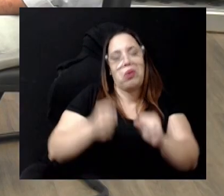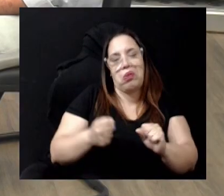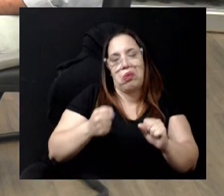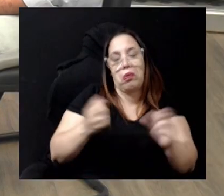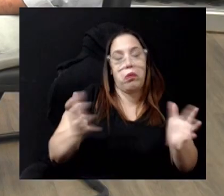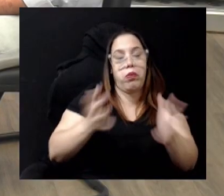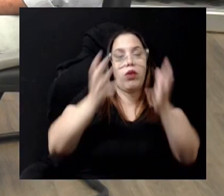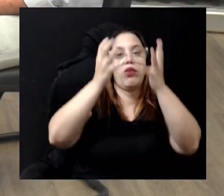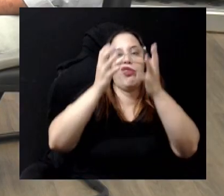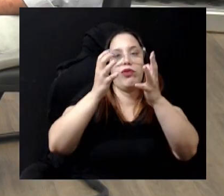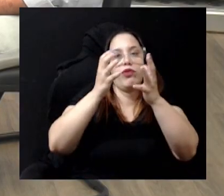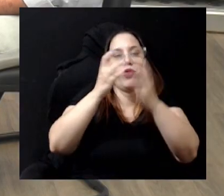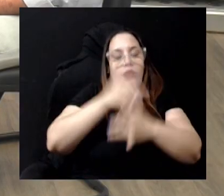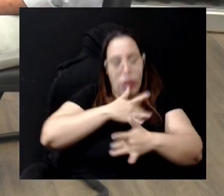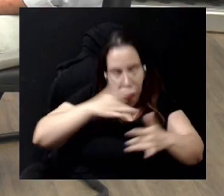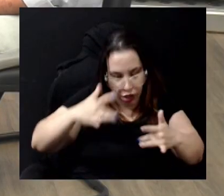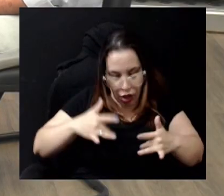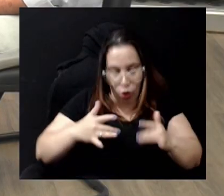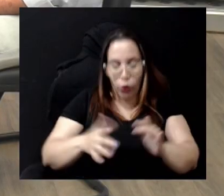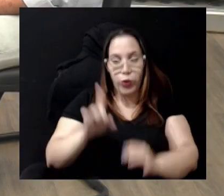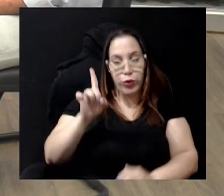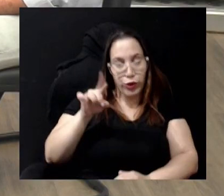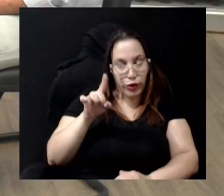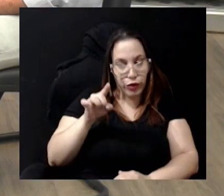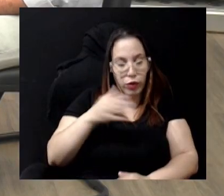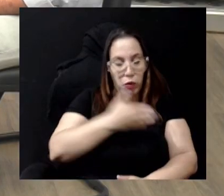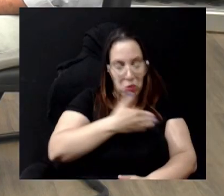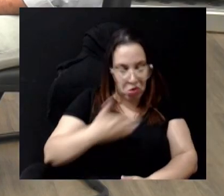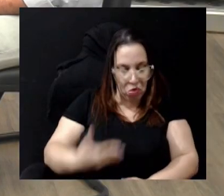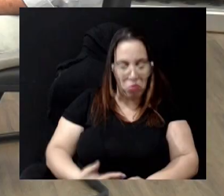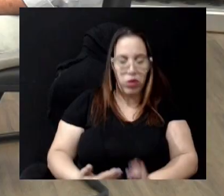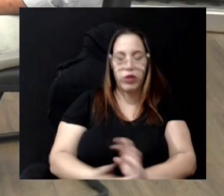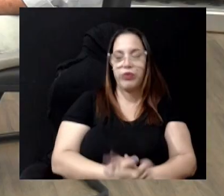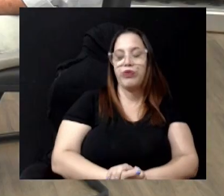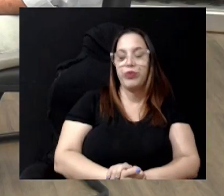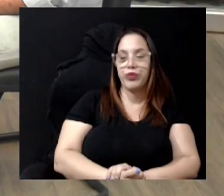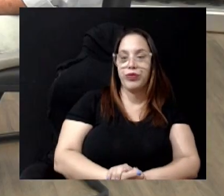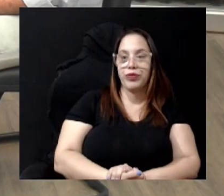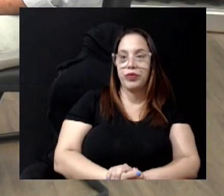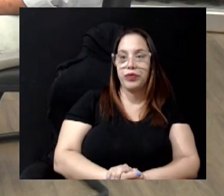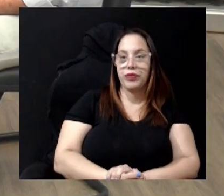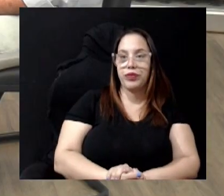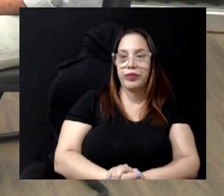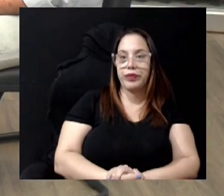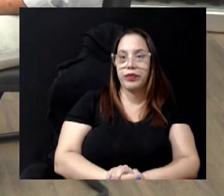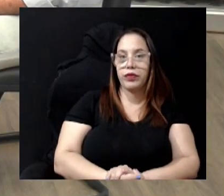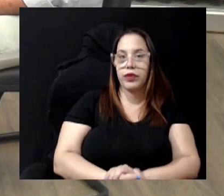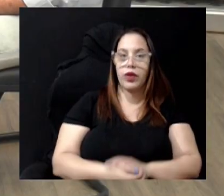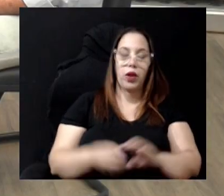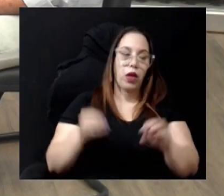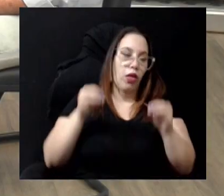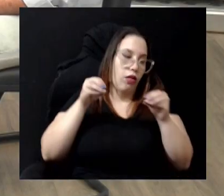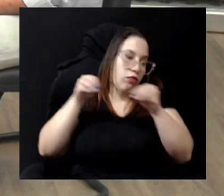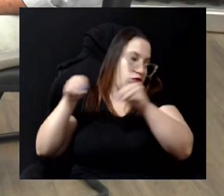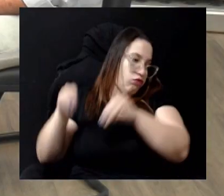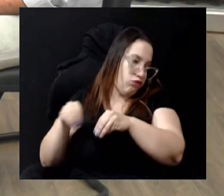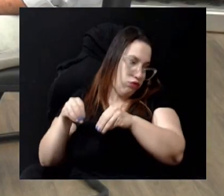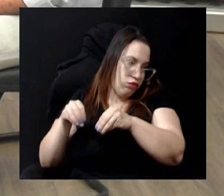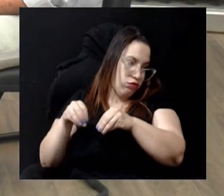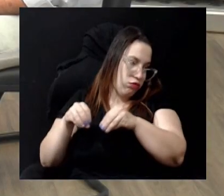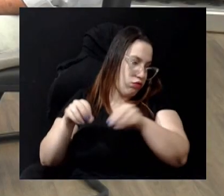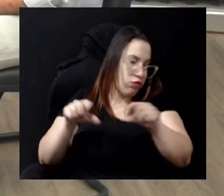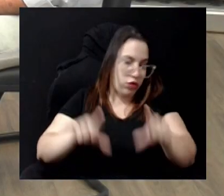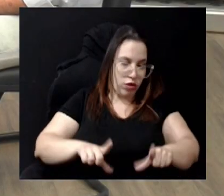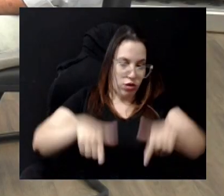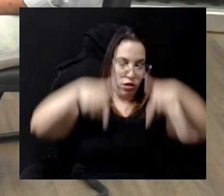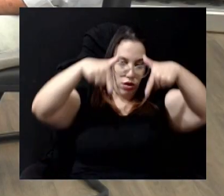da saúde, né? Da saúde pública em si, que as pessoas deixam um pouquinho o sedentarismo de lado, deixam um pouquinho as telas de lado, e com